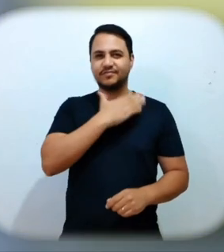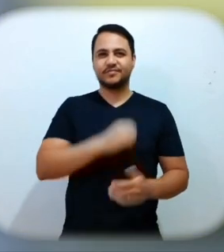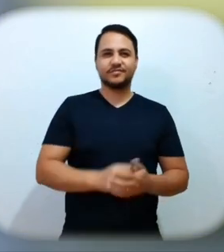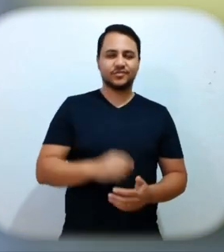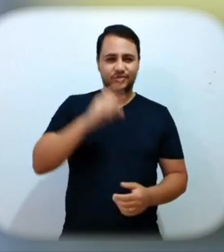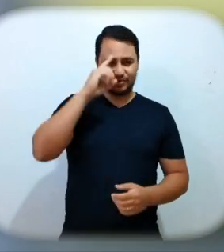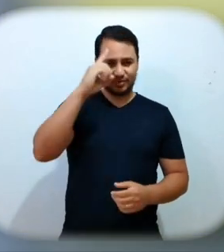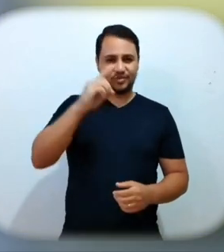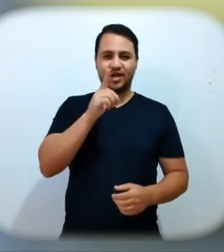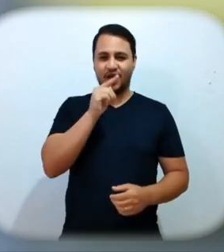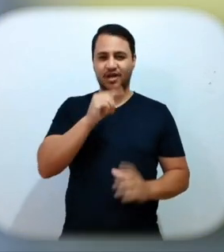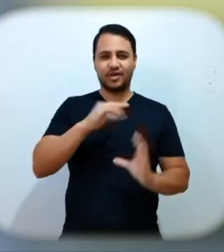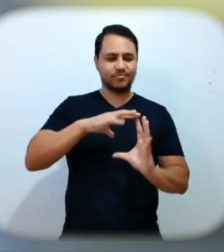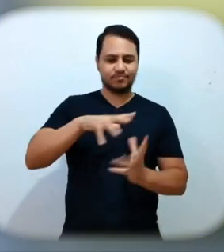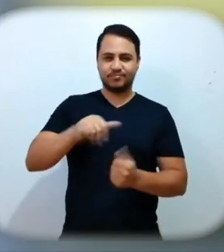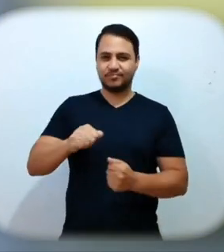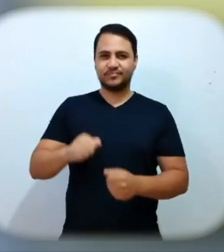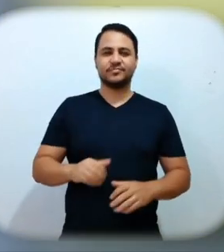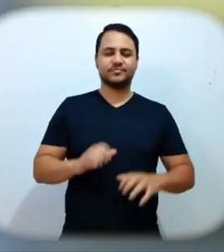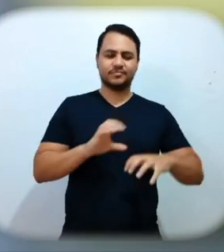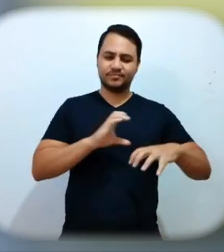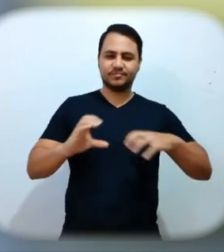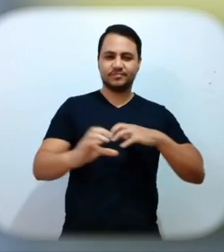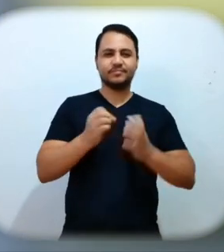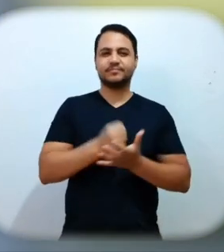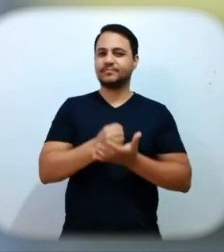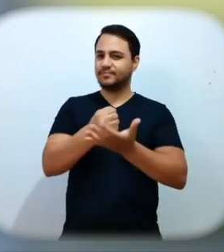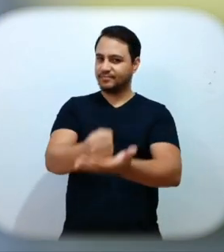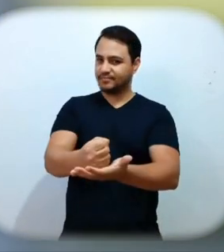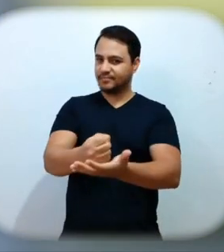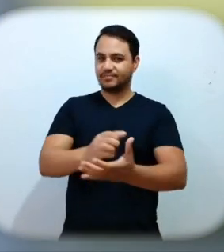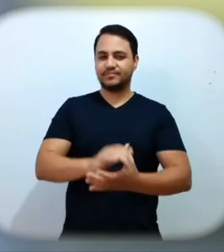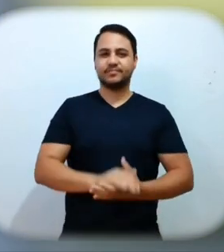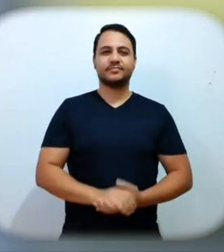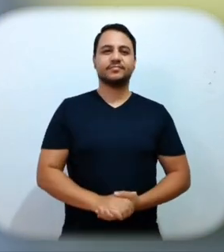22 de março, Dia Mundial da Água. Apoio Rede Selinalta.